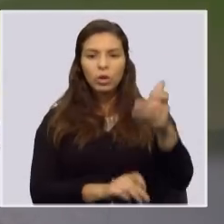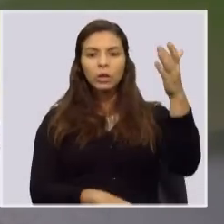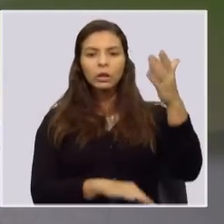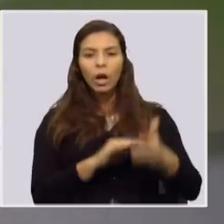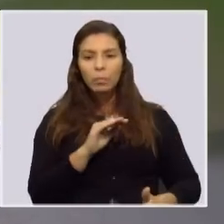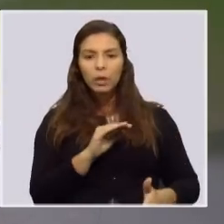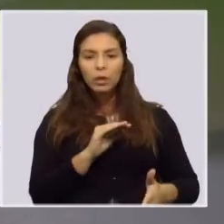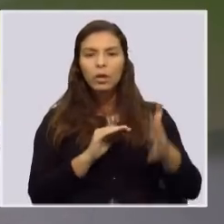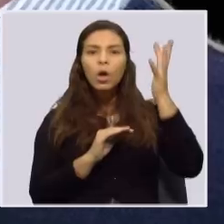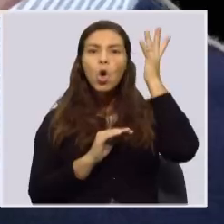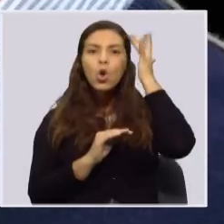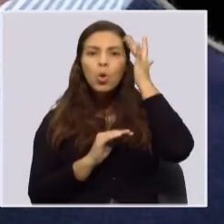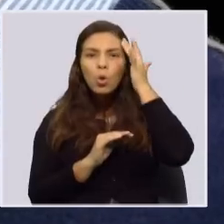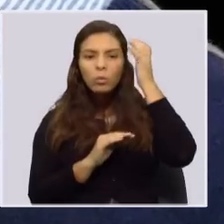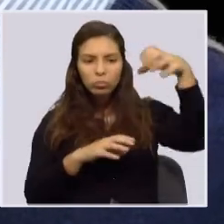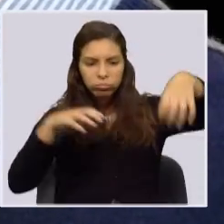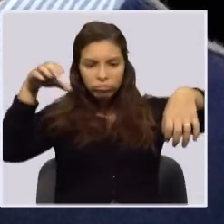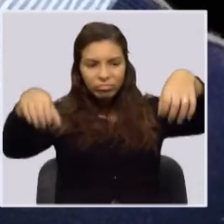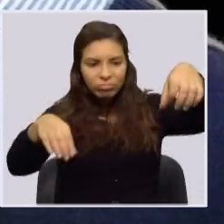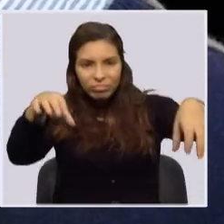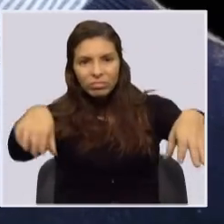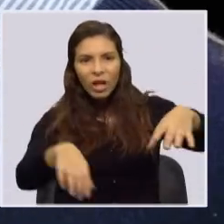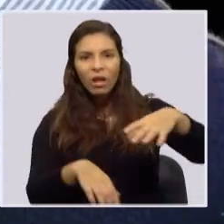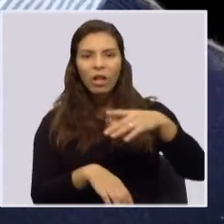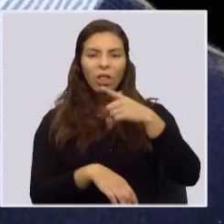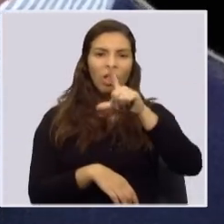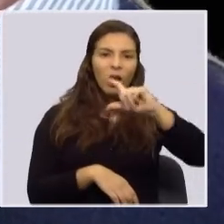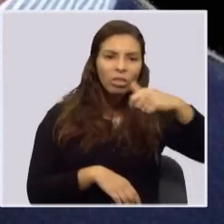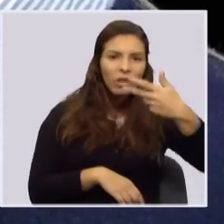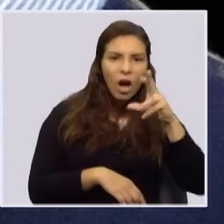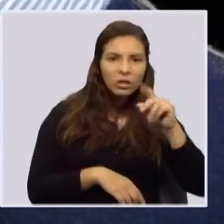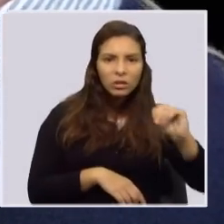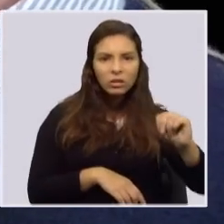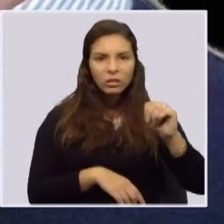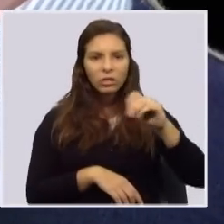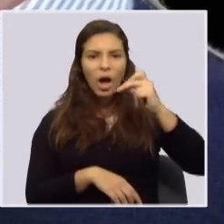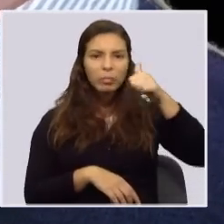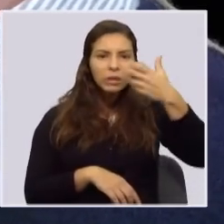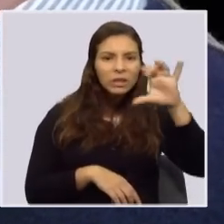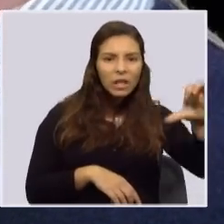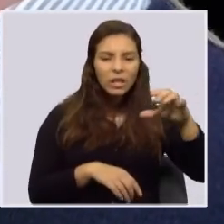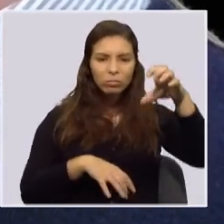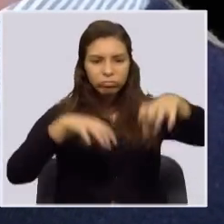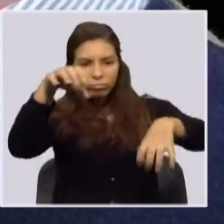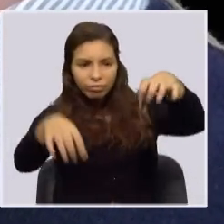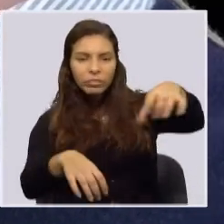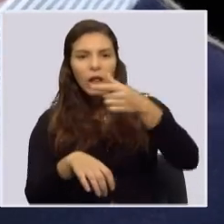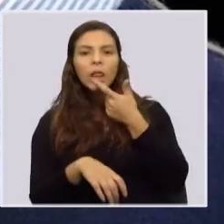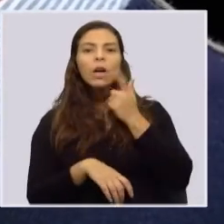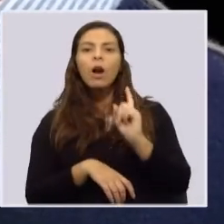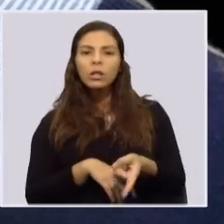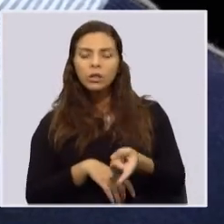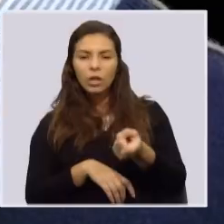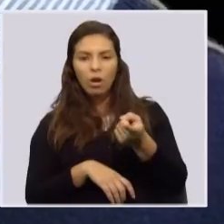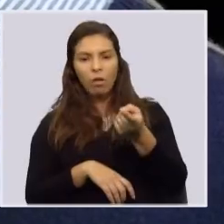no chão números e letras. E esses números e essas letras indicavam o número